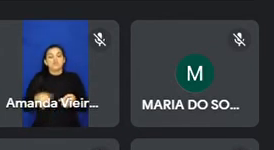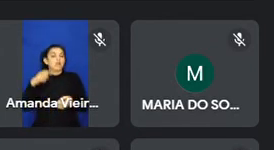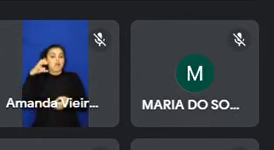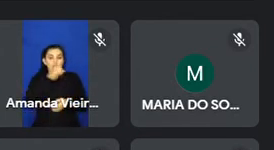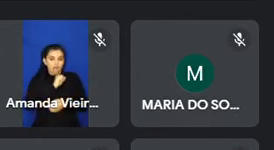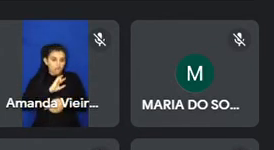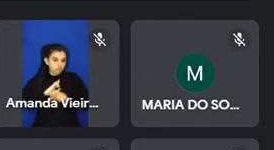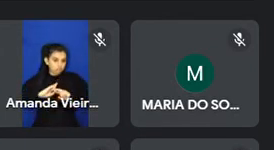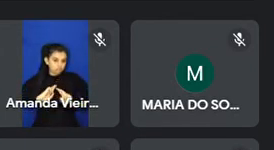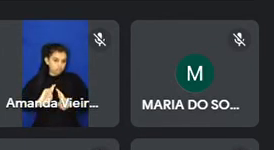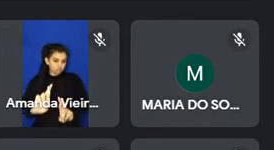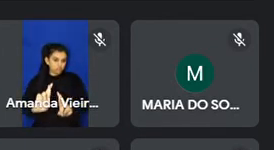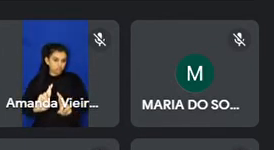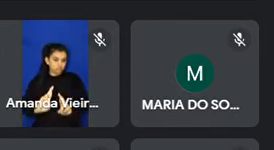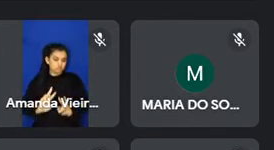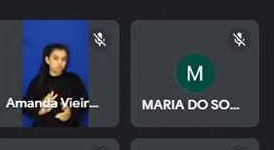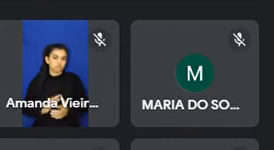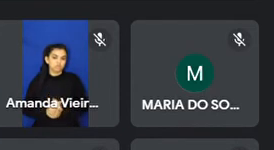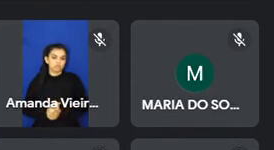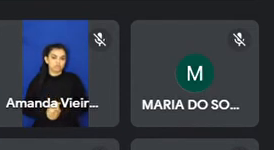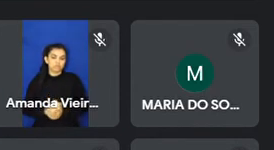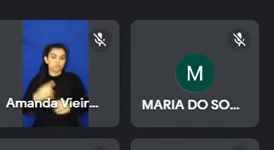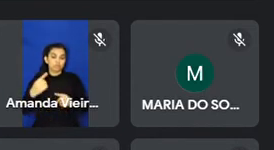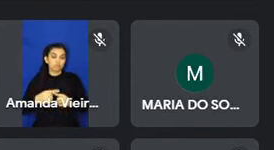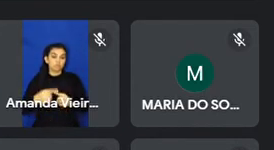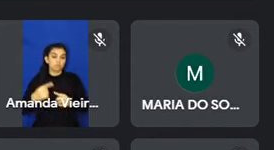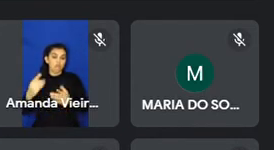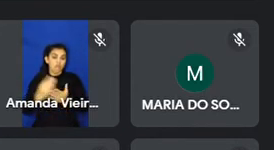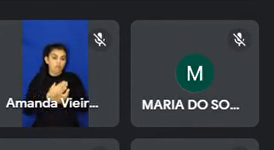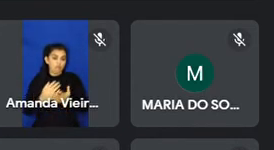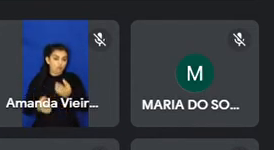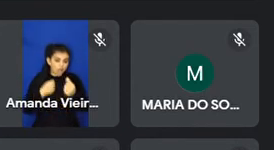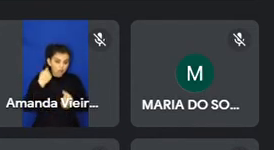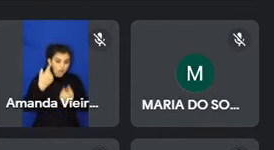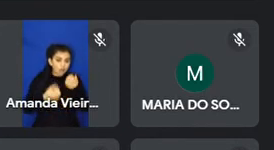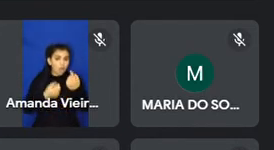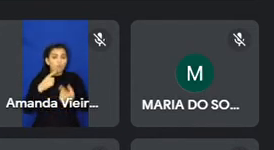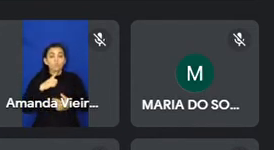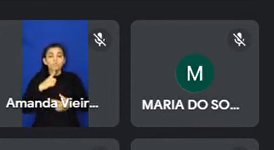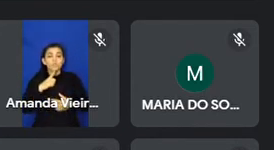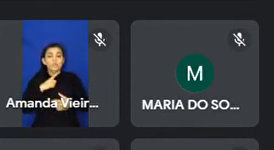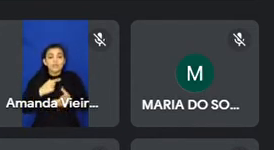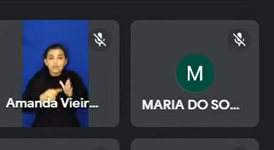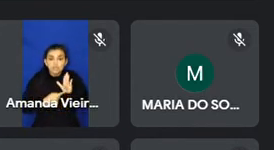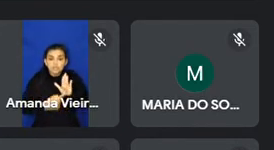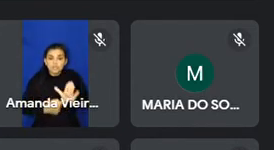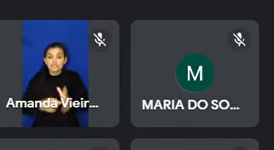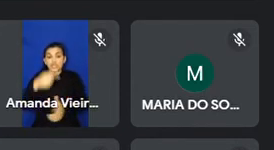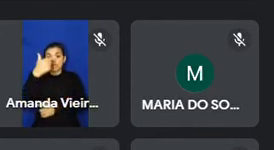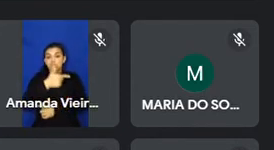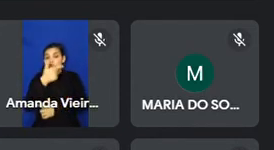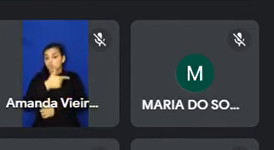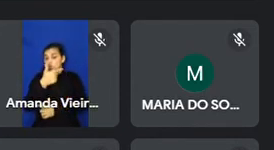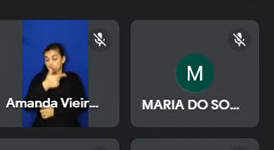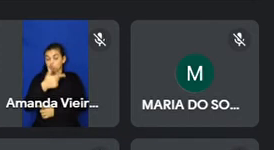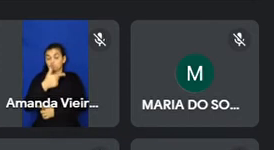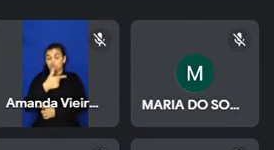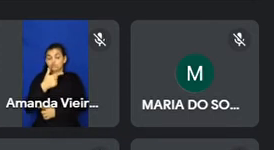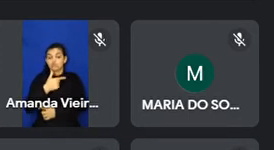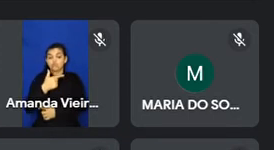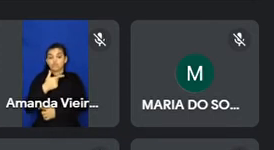mais eficaz. Muitas vezes, no momento em que eu me exponho a esse antígeno pela segunda vez, na maioria das vezes, eu